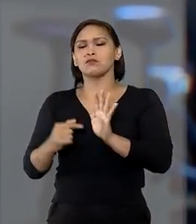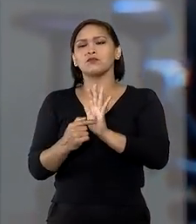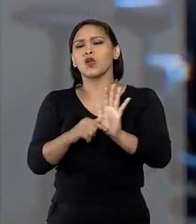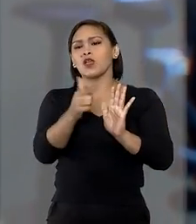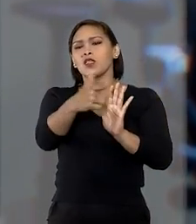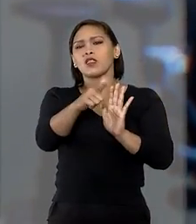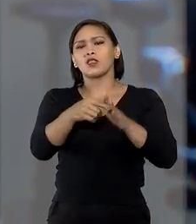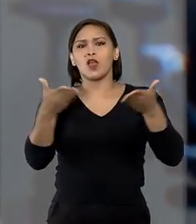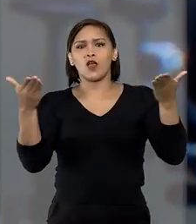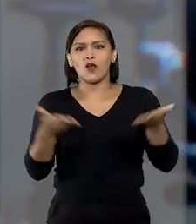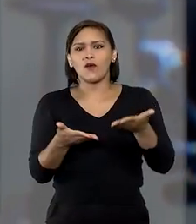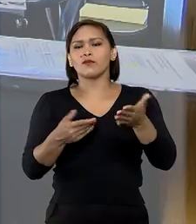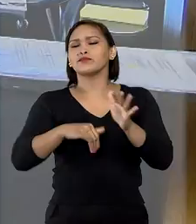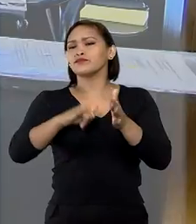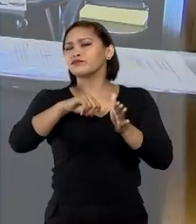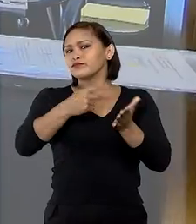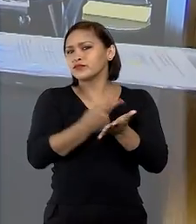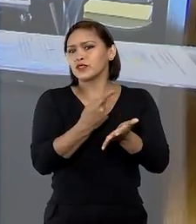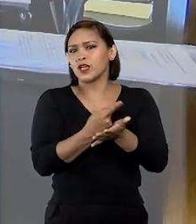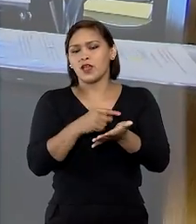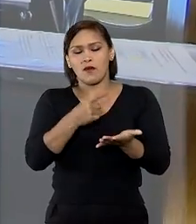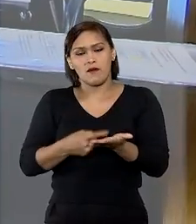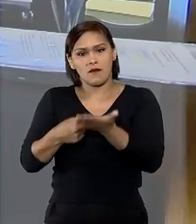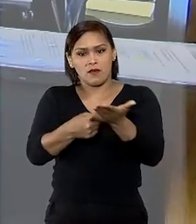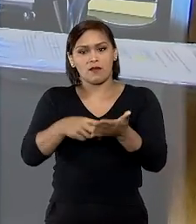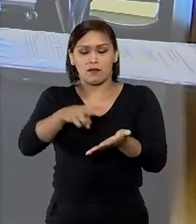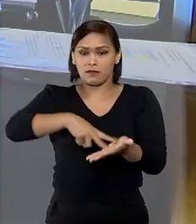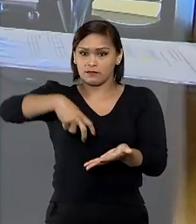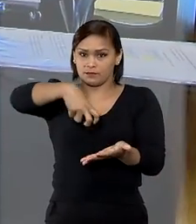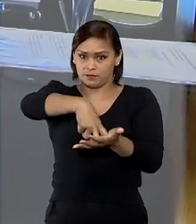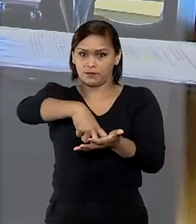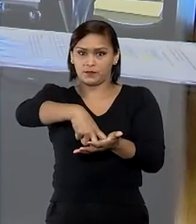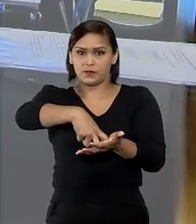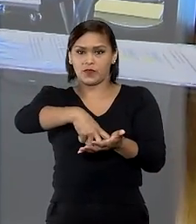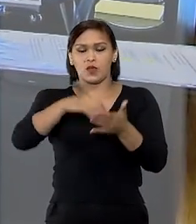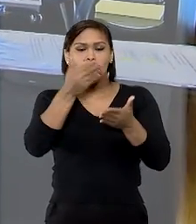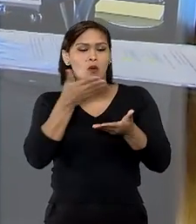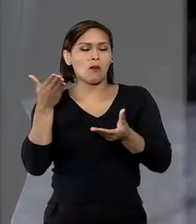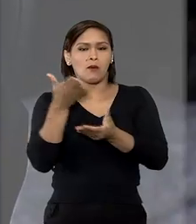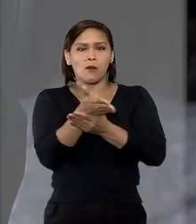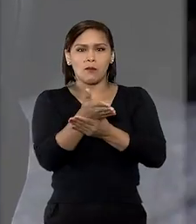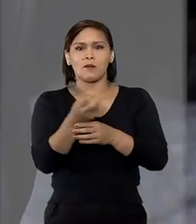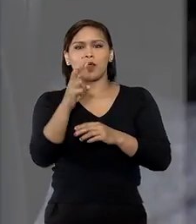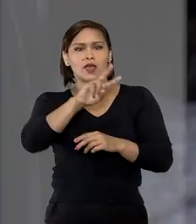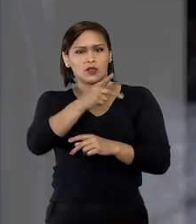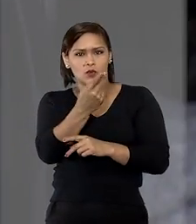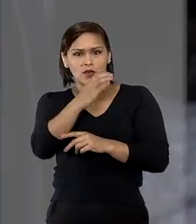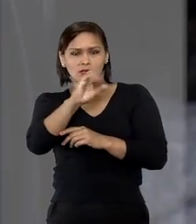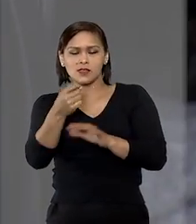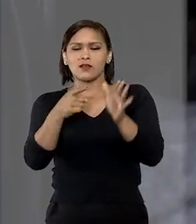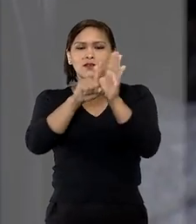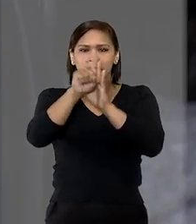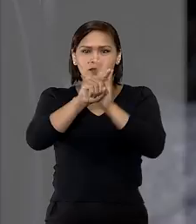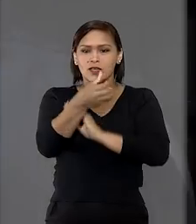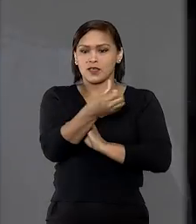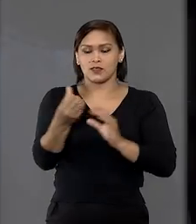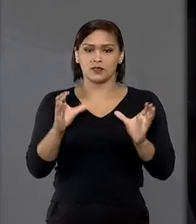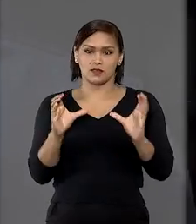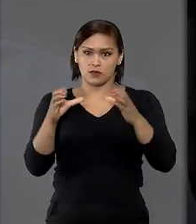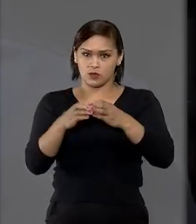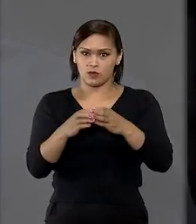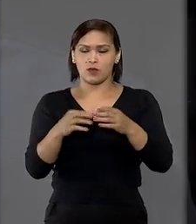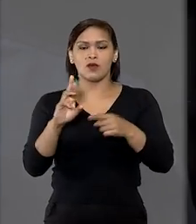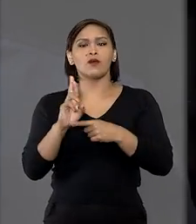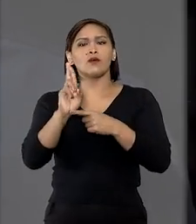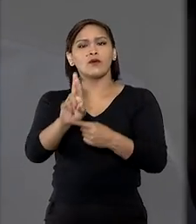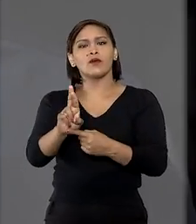demonstra que não há flagrante ilegalidade na decisão que Manteve a prisão o mérito do habeas-corpus ainda será analisado pela Sexta